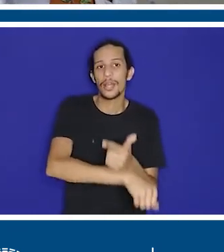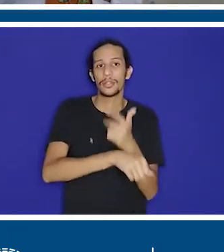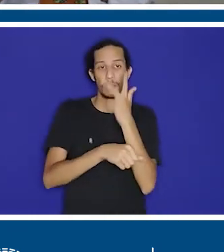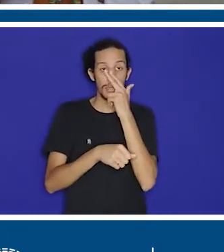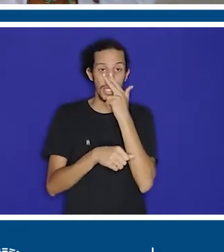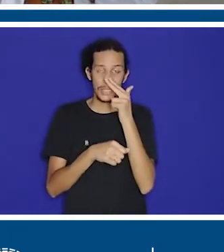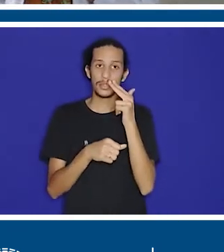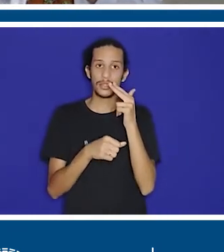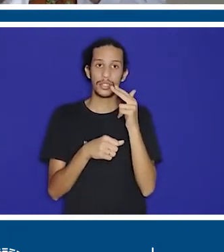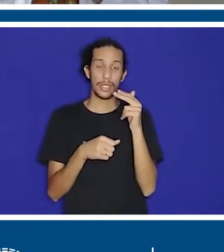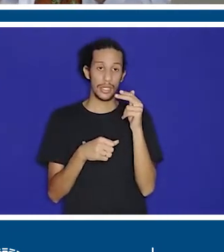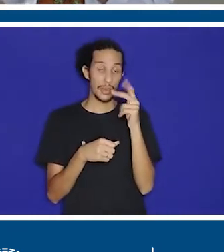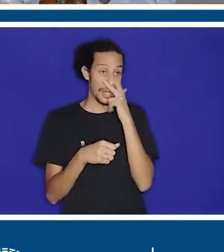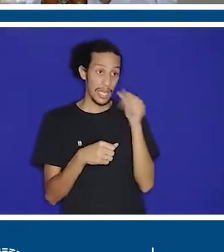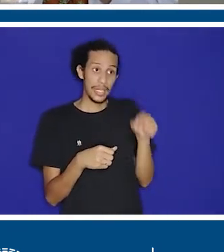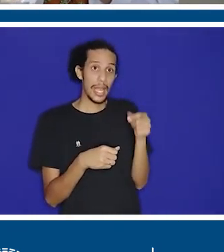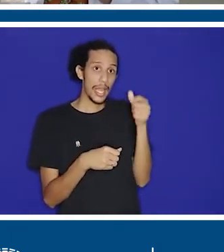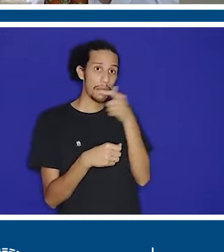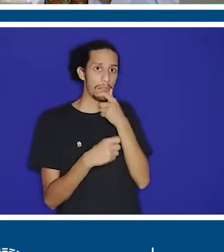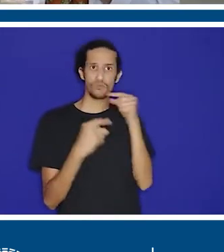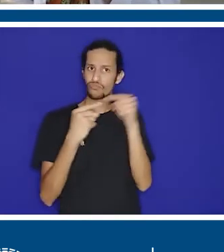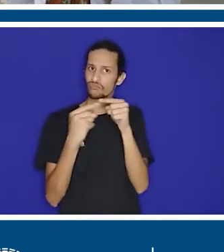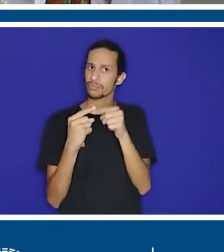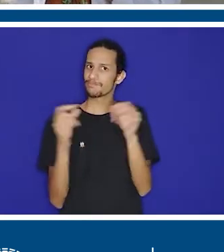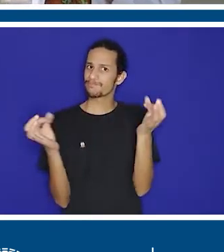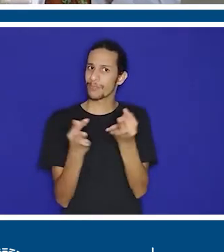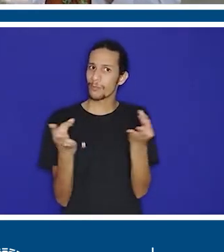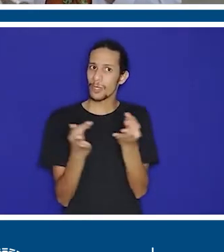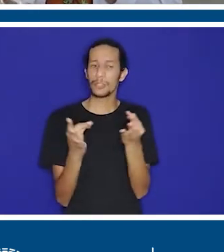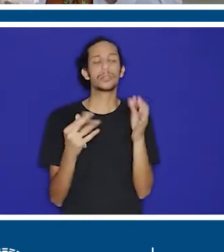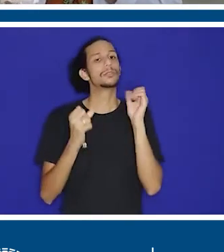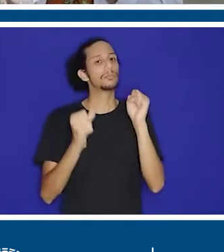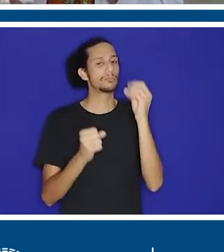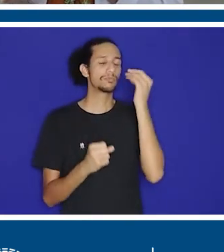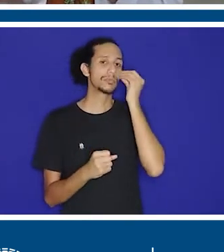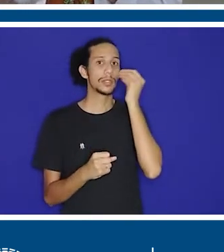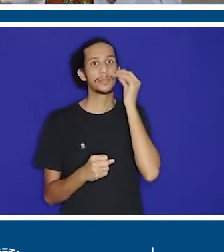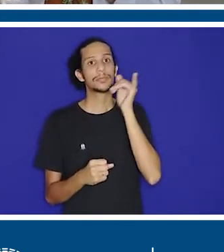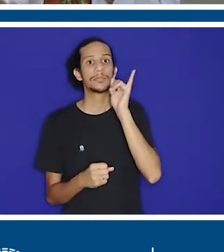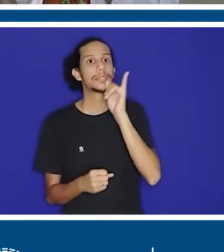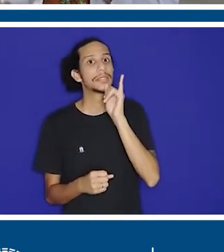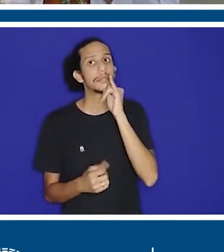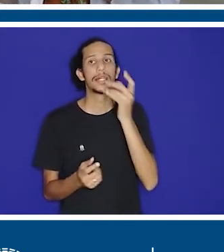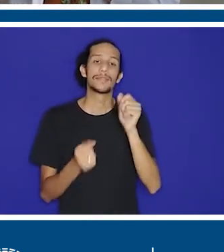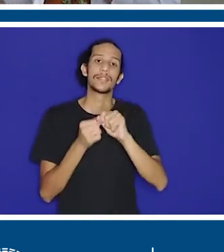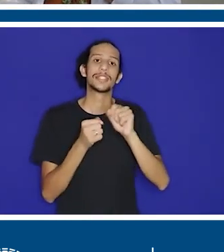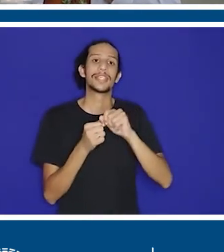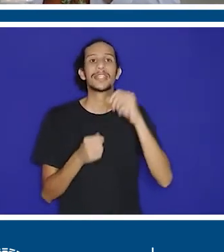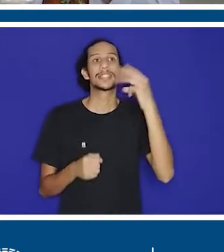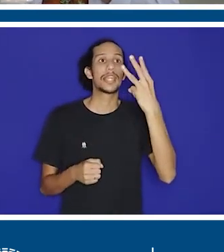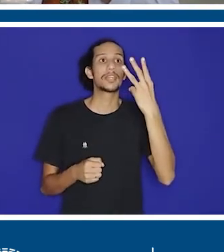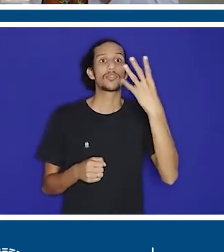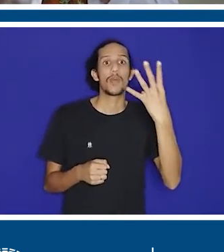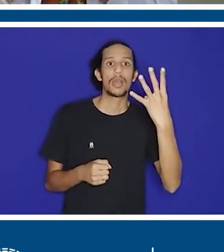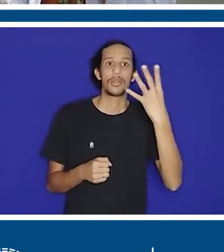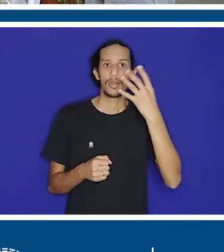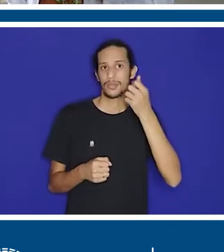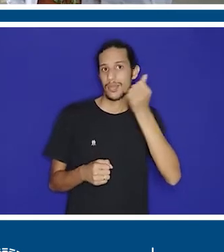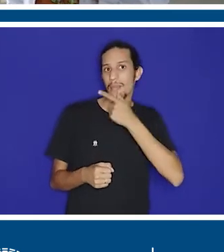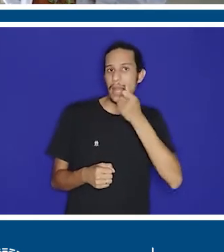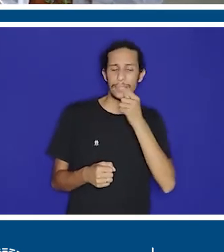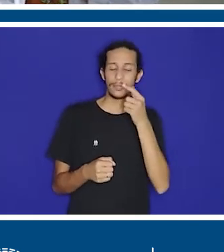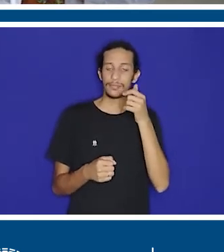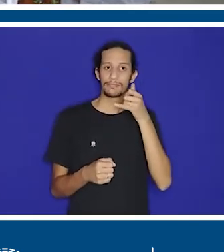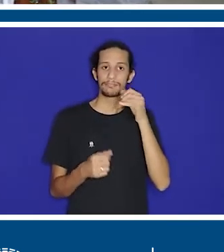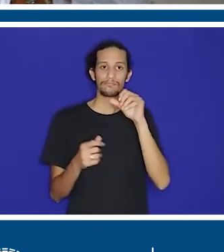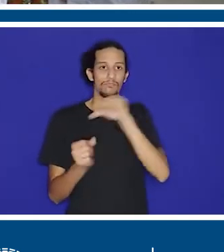do espectro de atuação da medicação. Então eu posso tentar, ao invés de dar 2, 3 medicamentos, dar